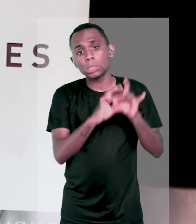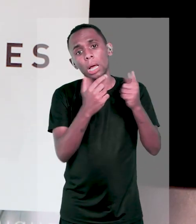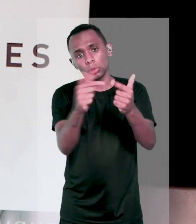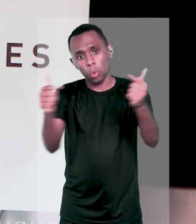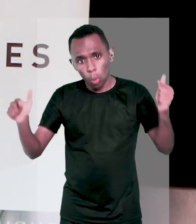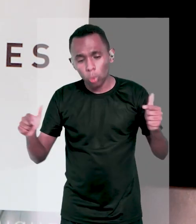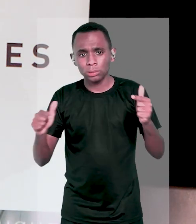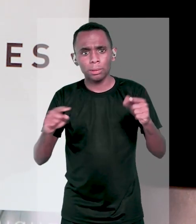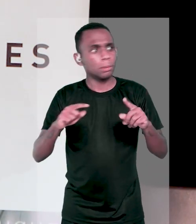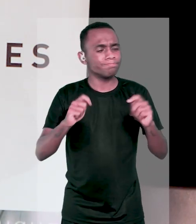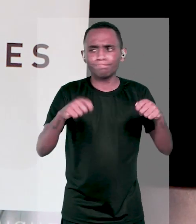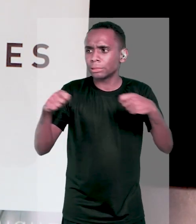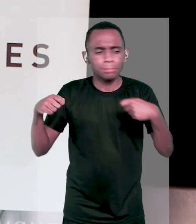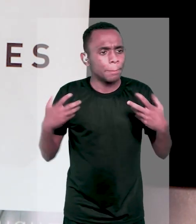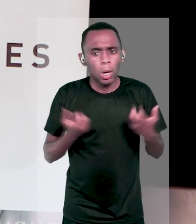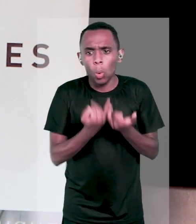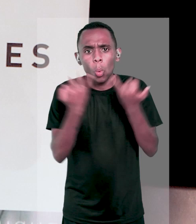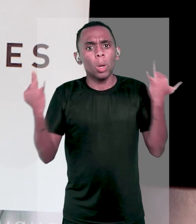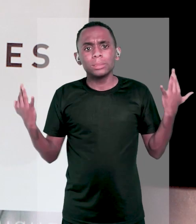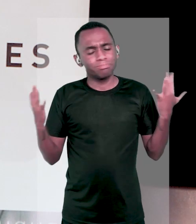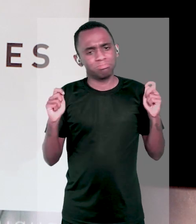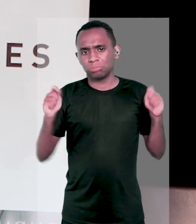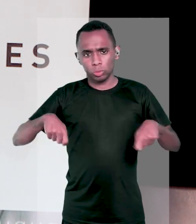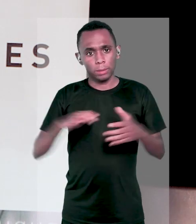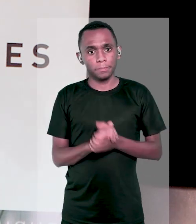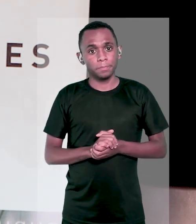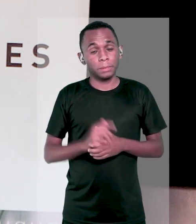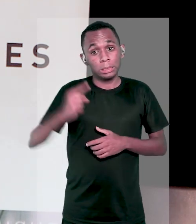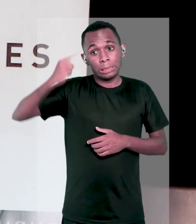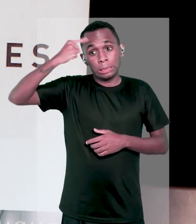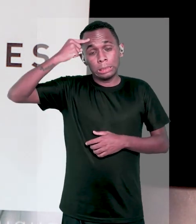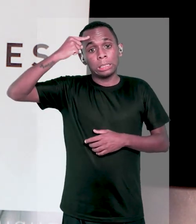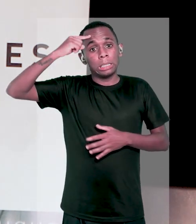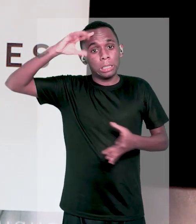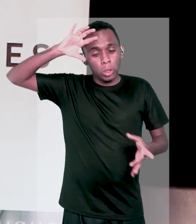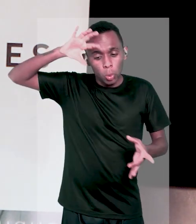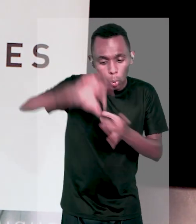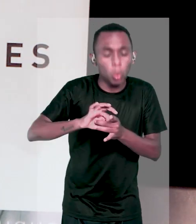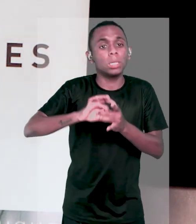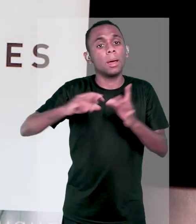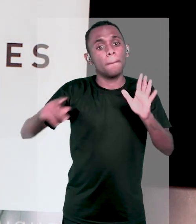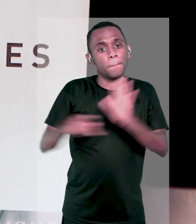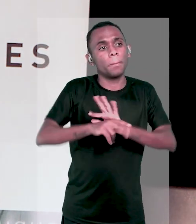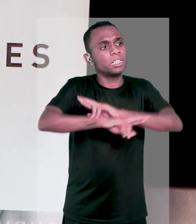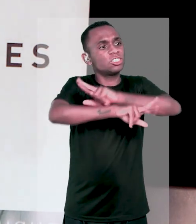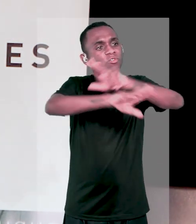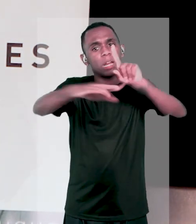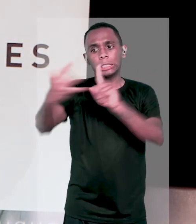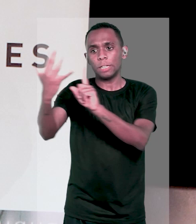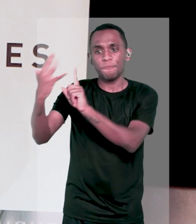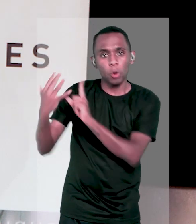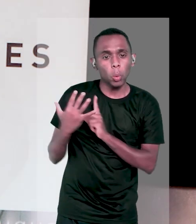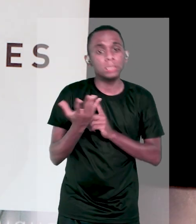ideia de eu ter uma noção que comporta algo que é misterioso inexplicável e